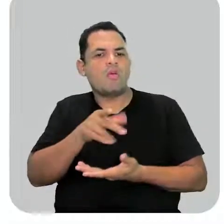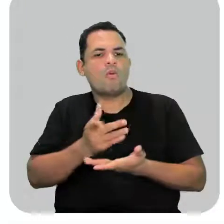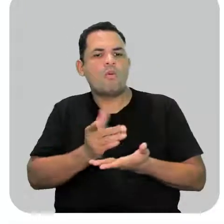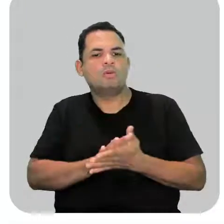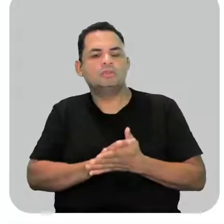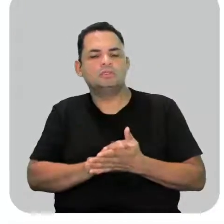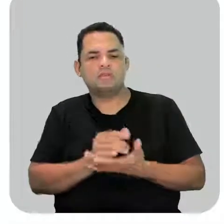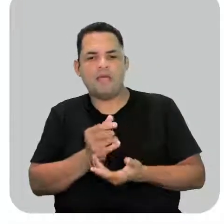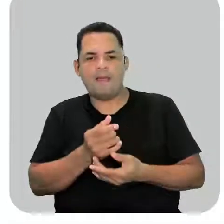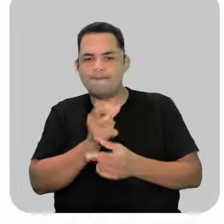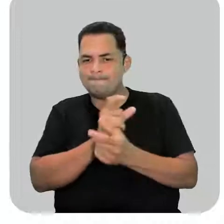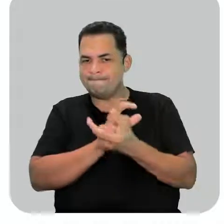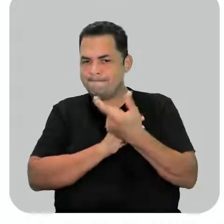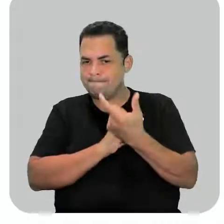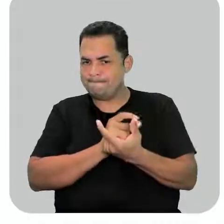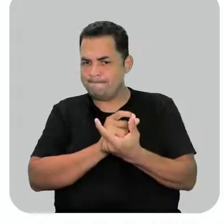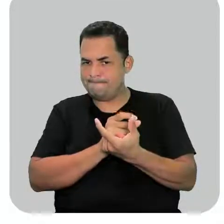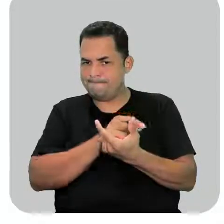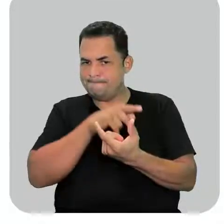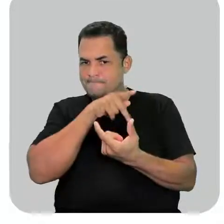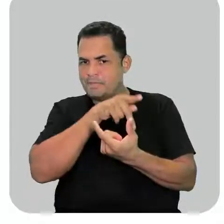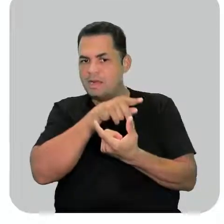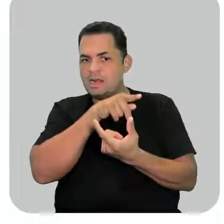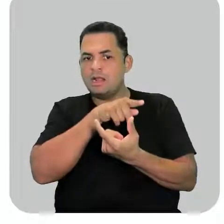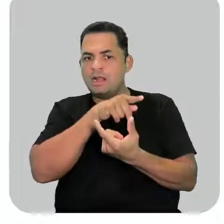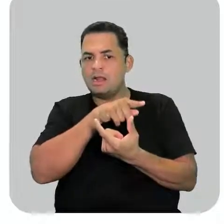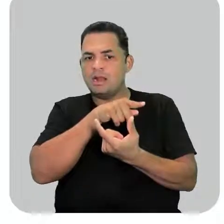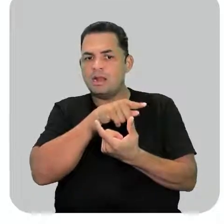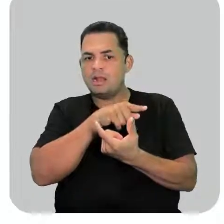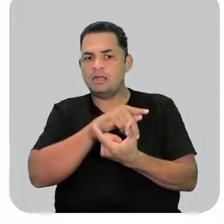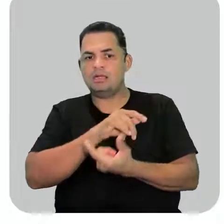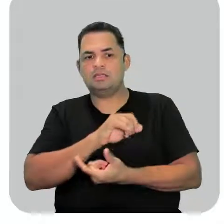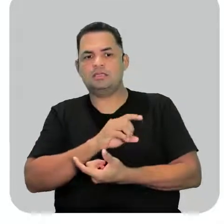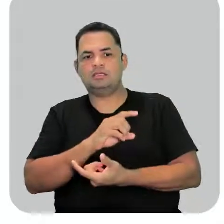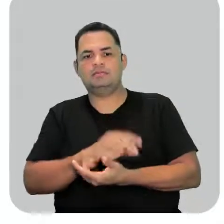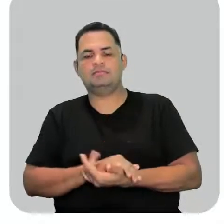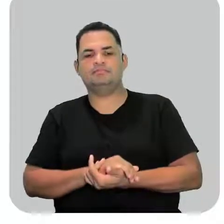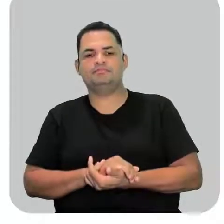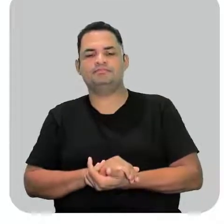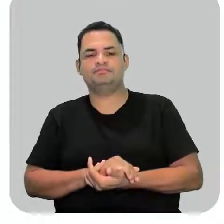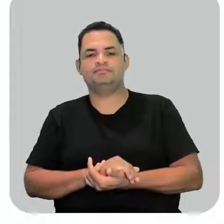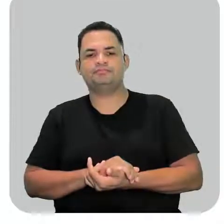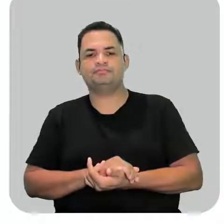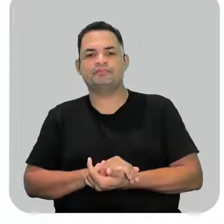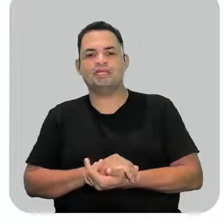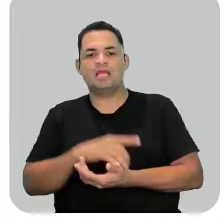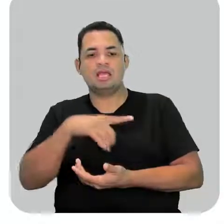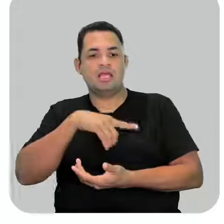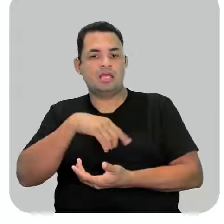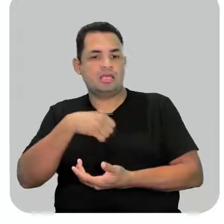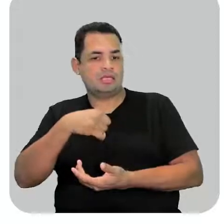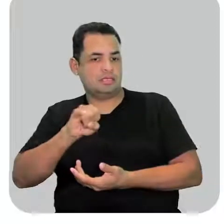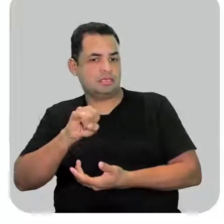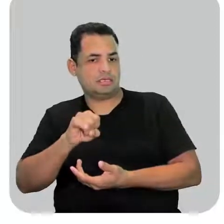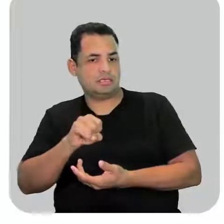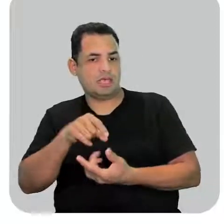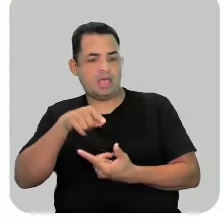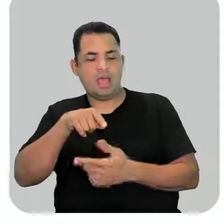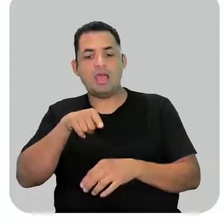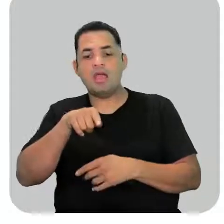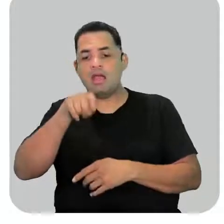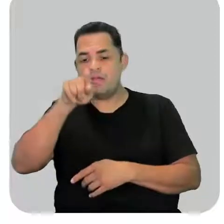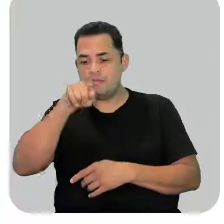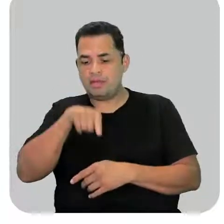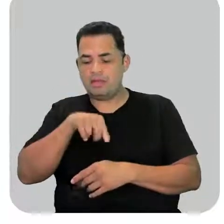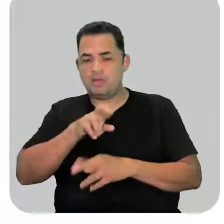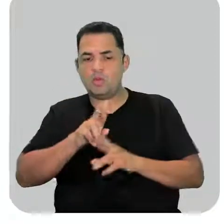usar o prefixo di ou tri, dependendo da quantidade que aparecesse. Se fossem ramificações diferentes,